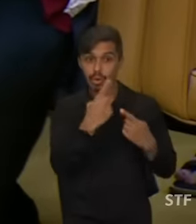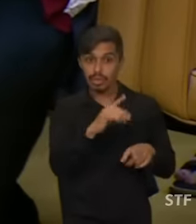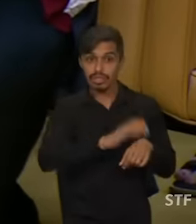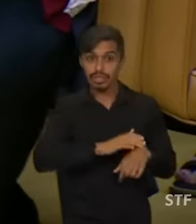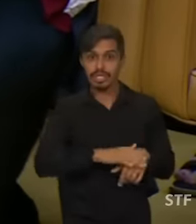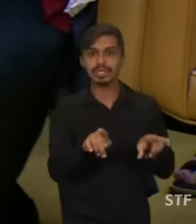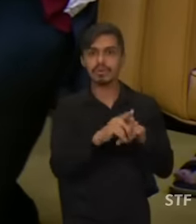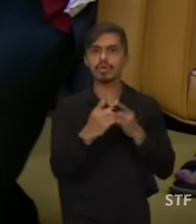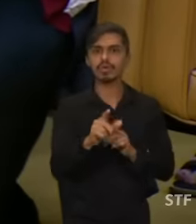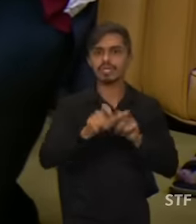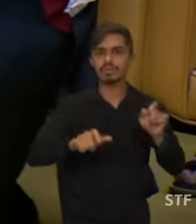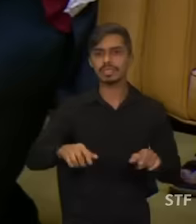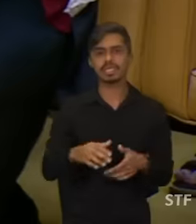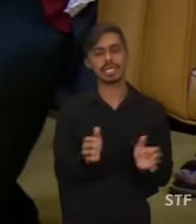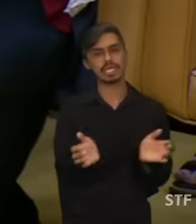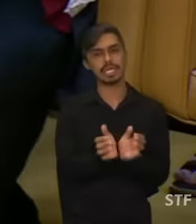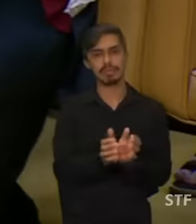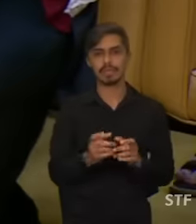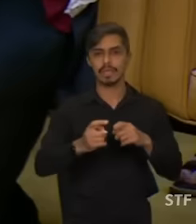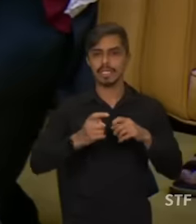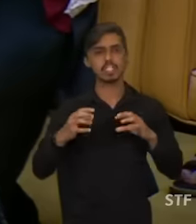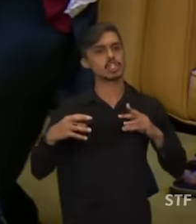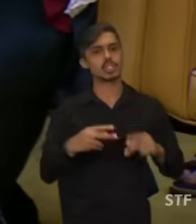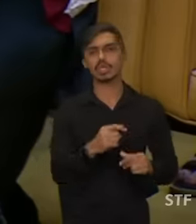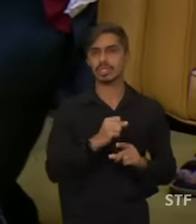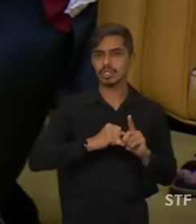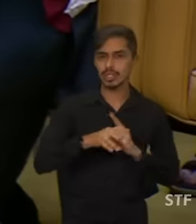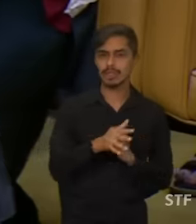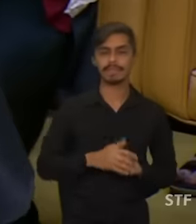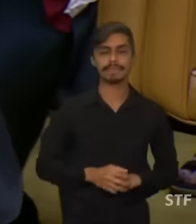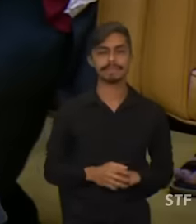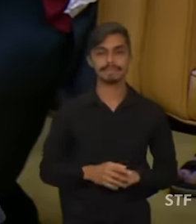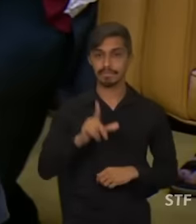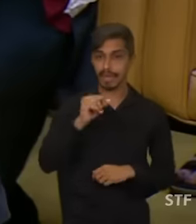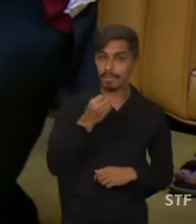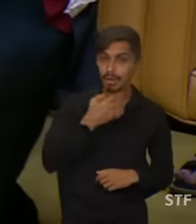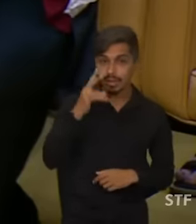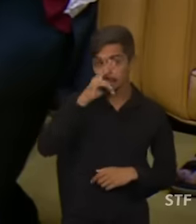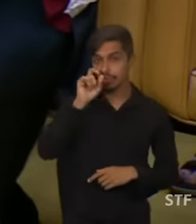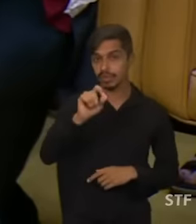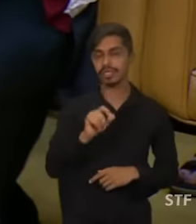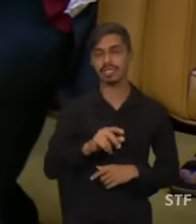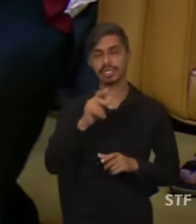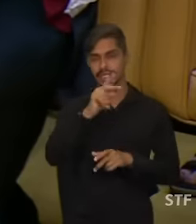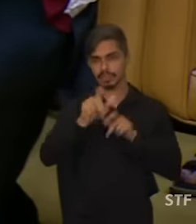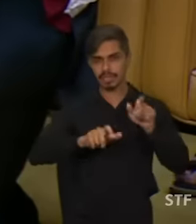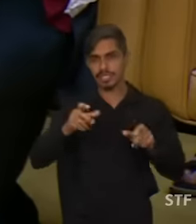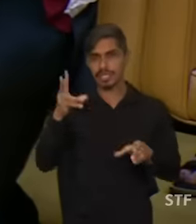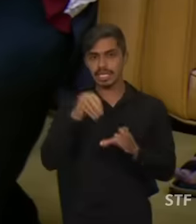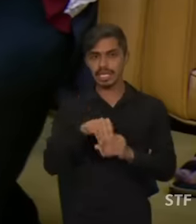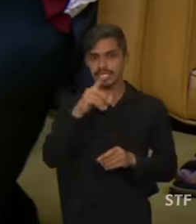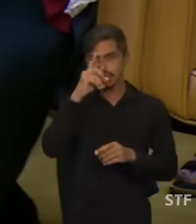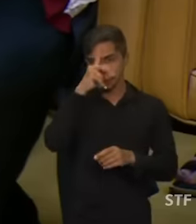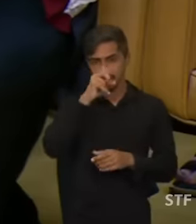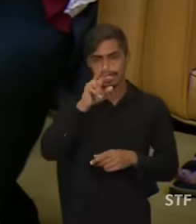pacientes, para a equipe médica, enfim, para toda a sociedade. Cumpre lembrar que as pessoas que estão nesses hospitais de custódia,